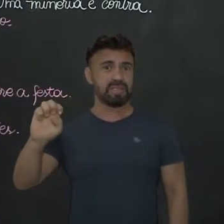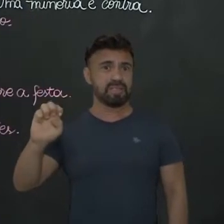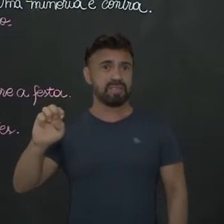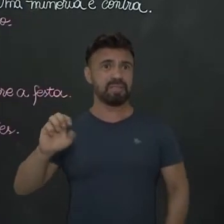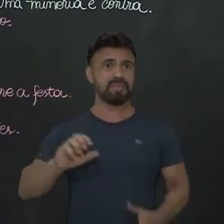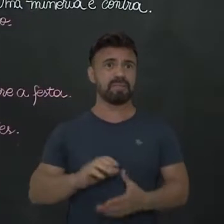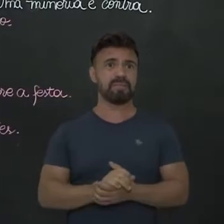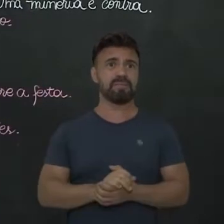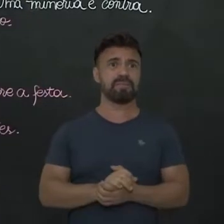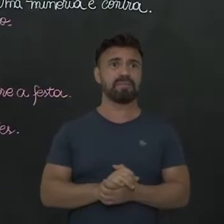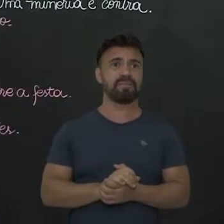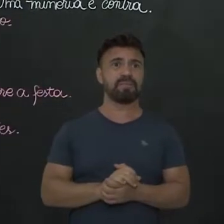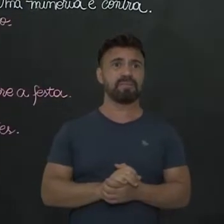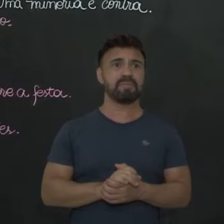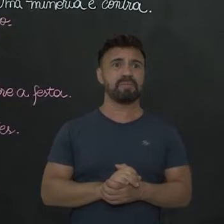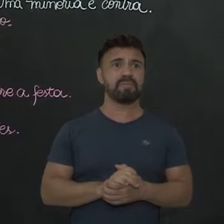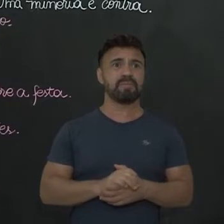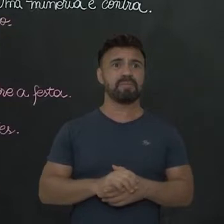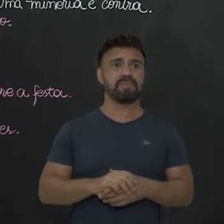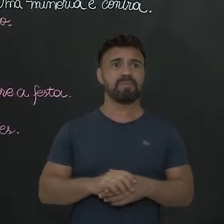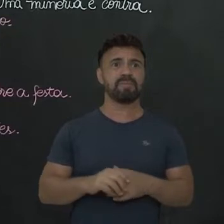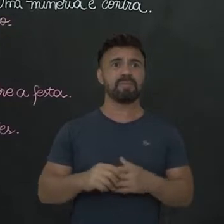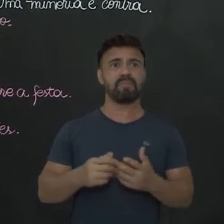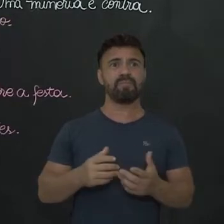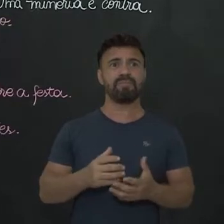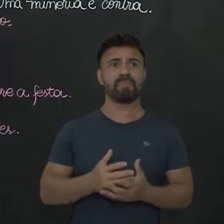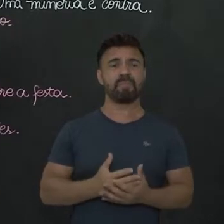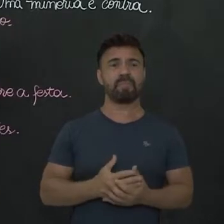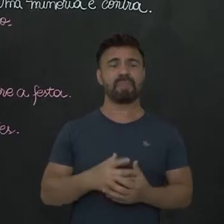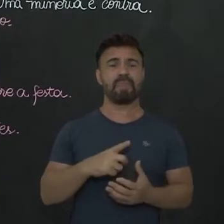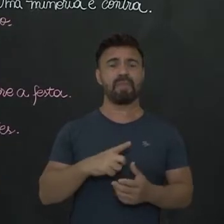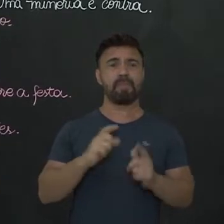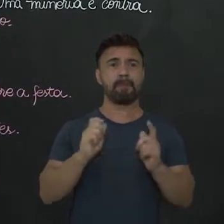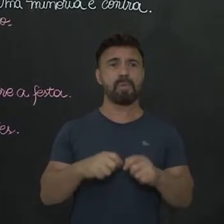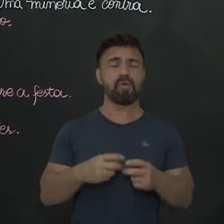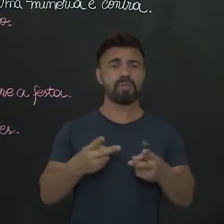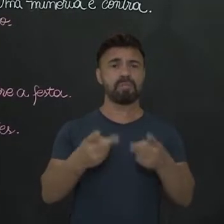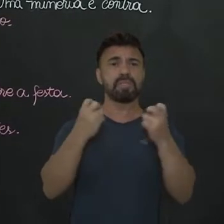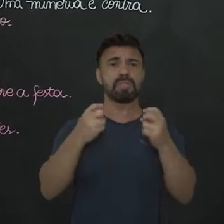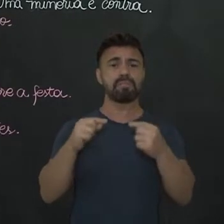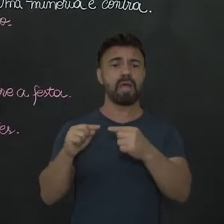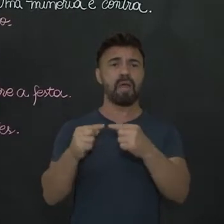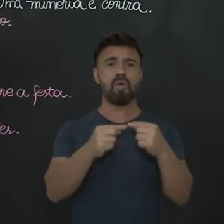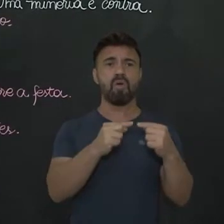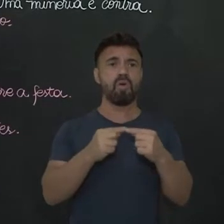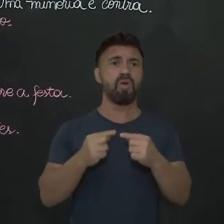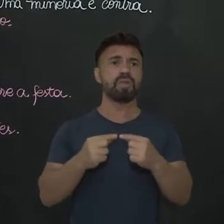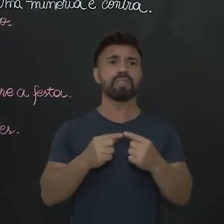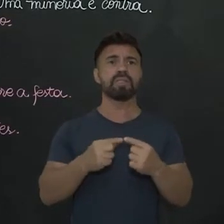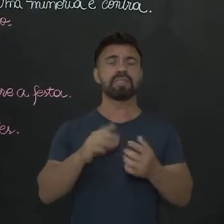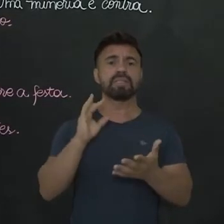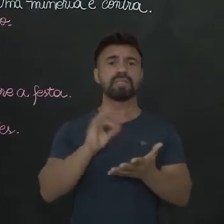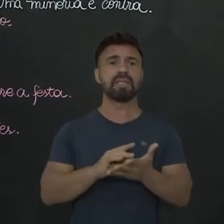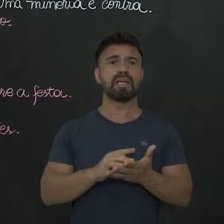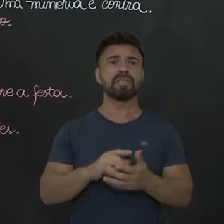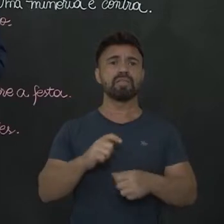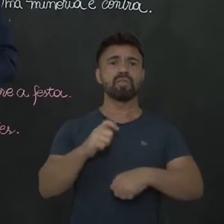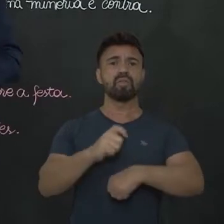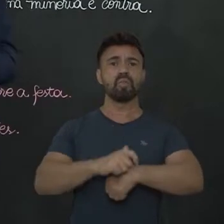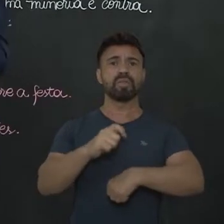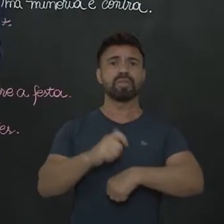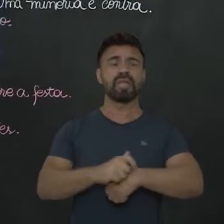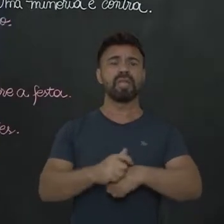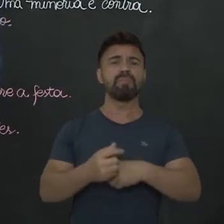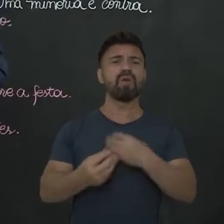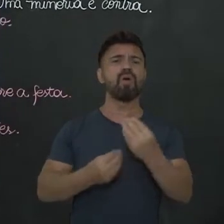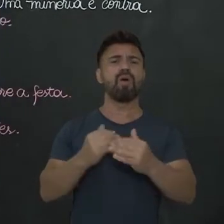eu utilizo essa partícula apassivadora, eu posso perceber a concordância exatamente por conta do termo com o qual ele